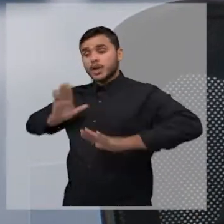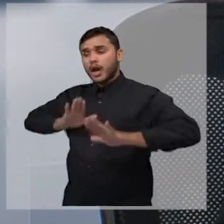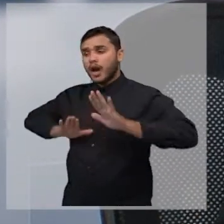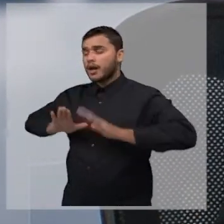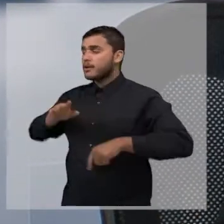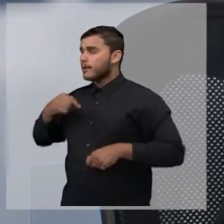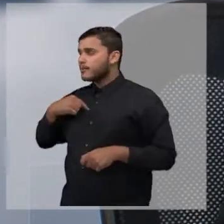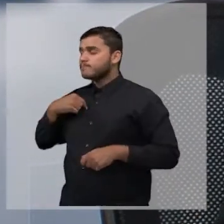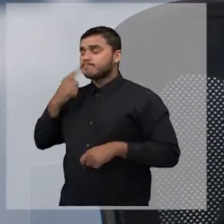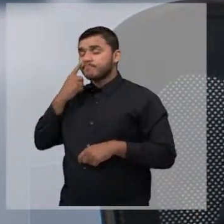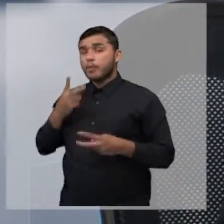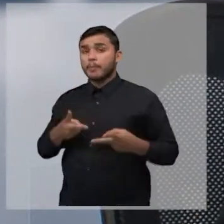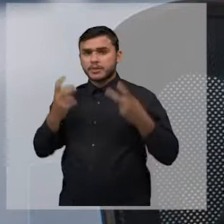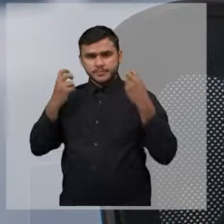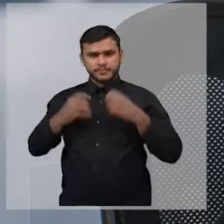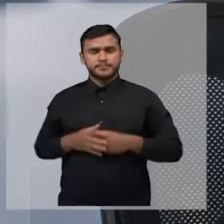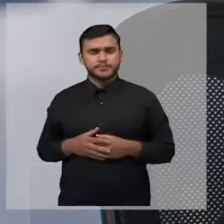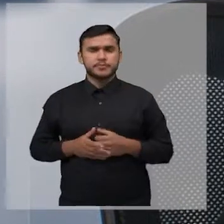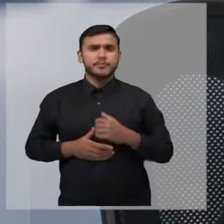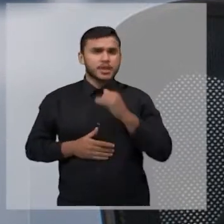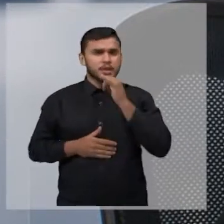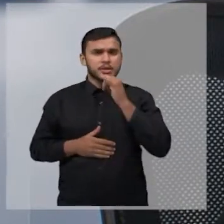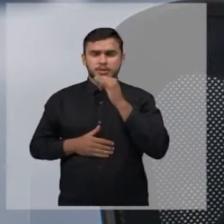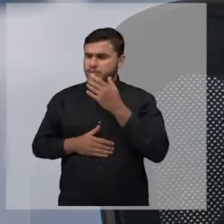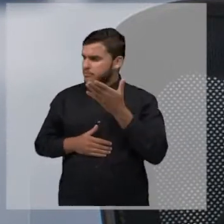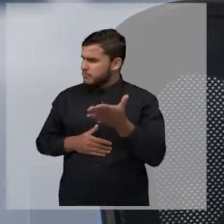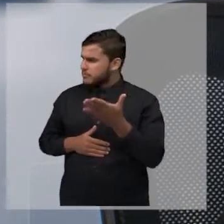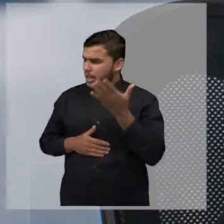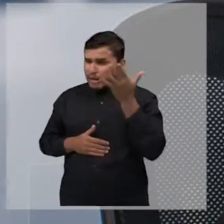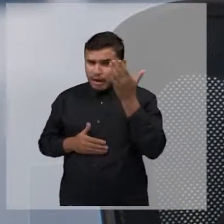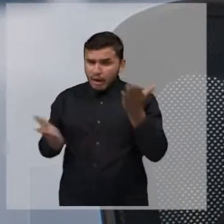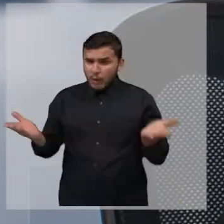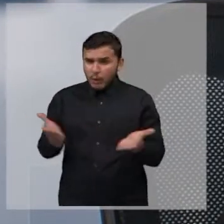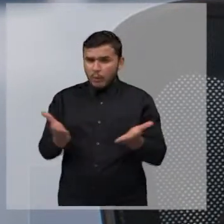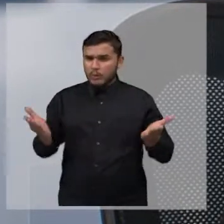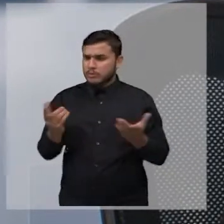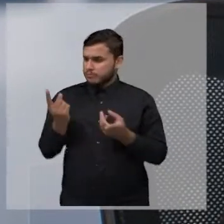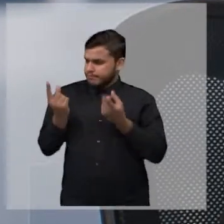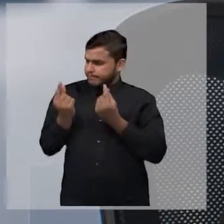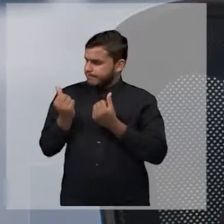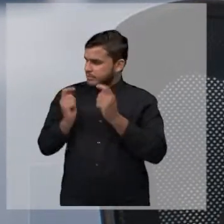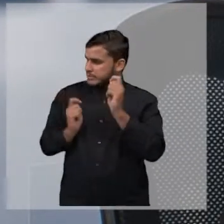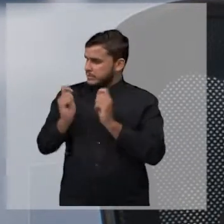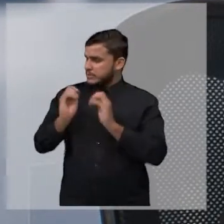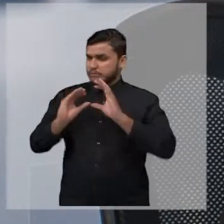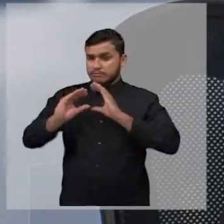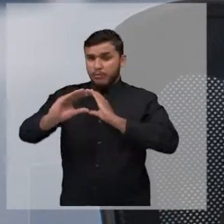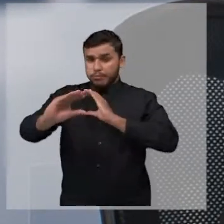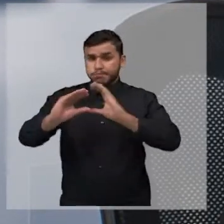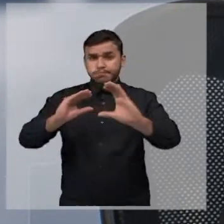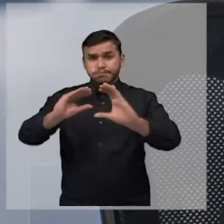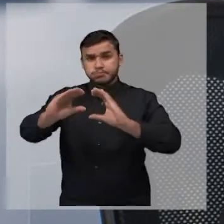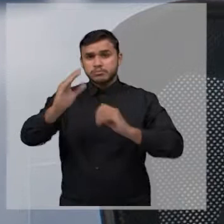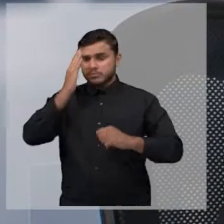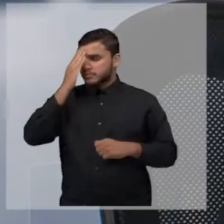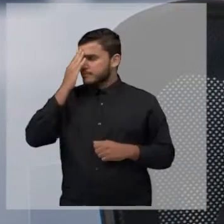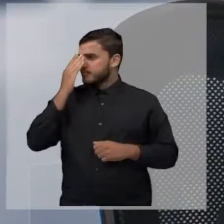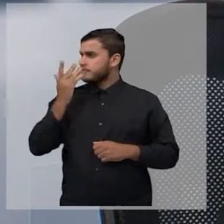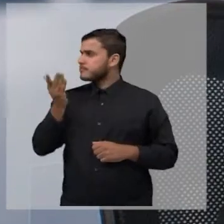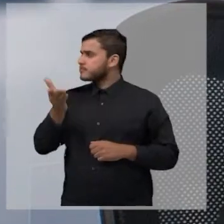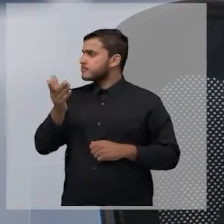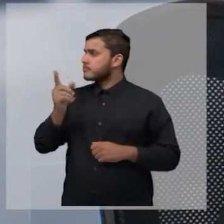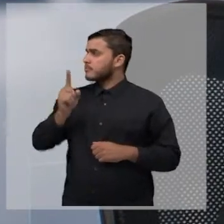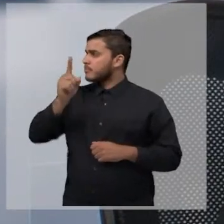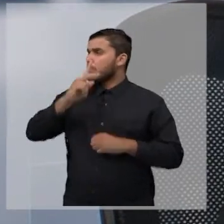vida, se uma modalidade dessa, de tentar restringir recursos para as áreas humanas, acontecesse nos Estados Unidos,